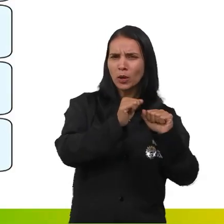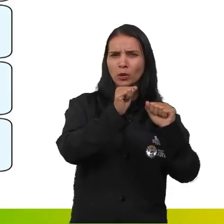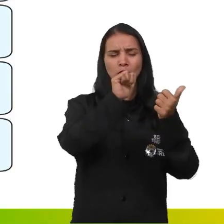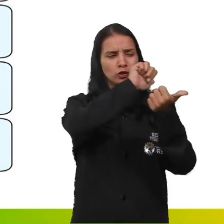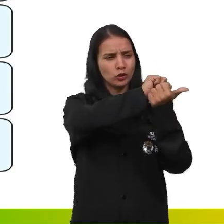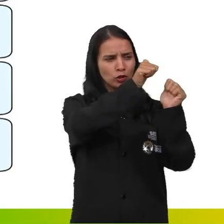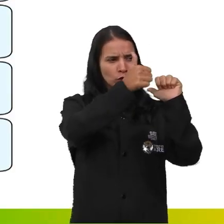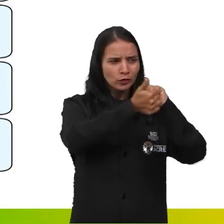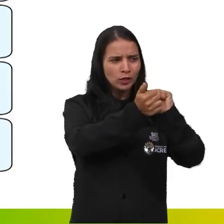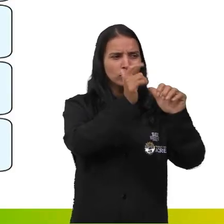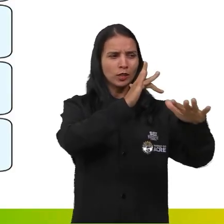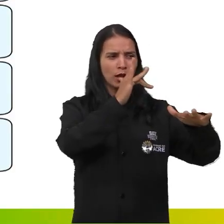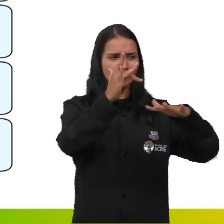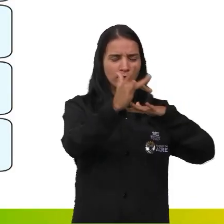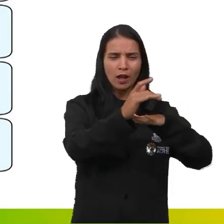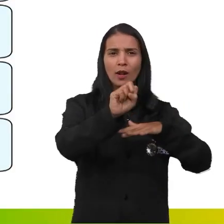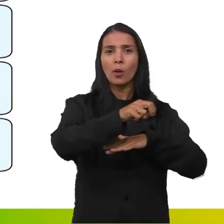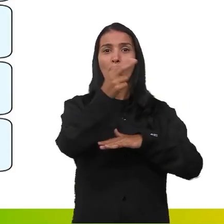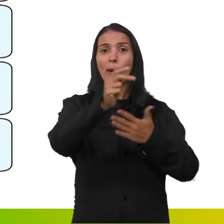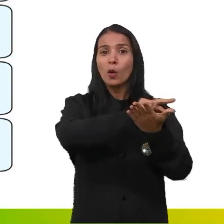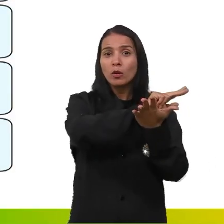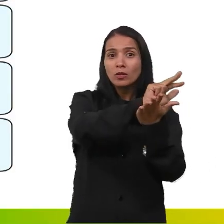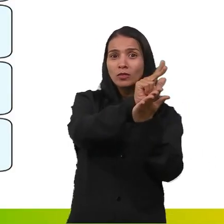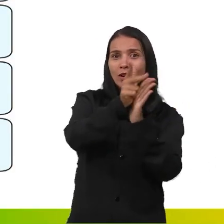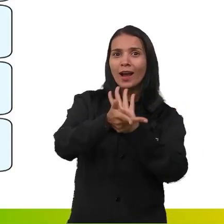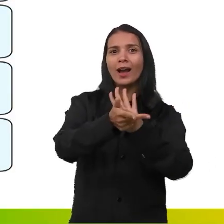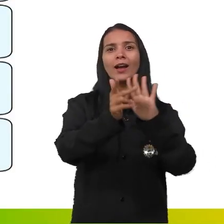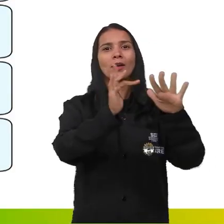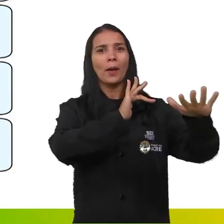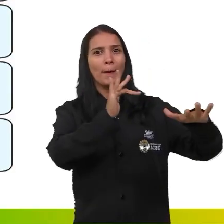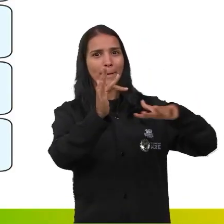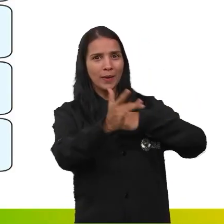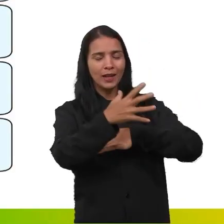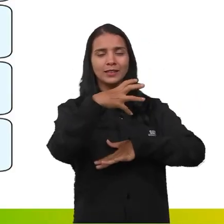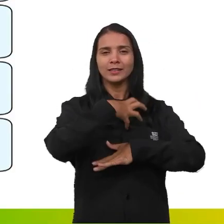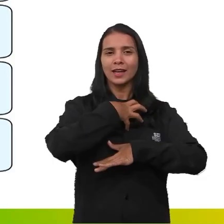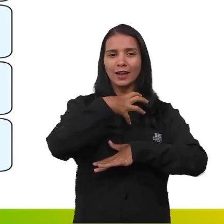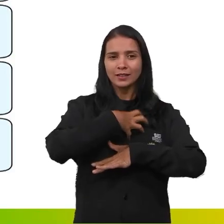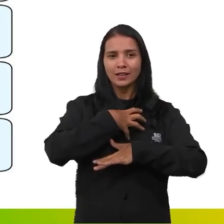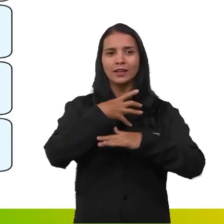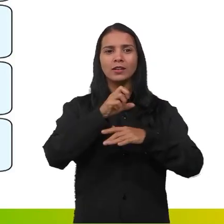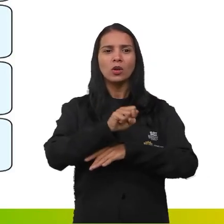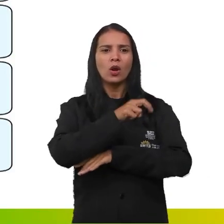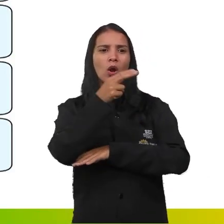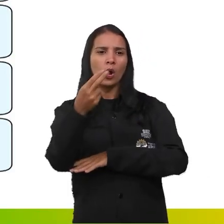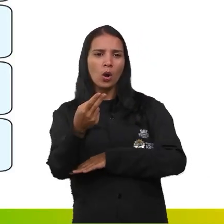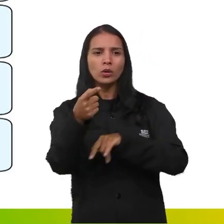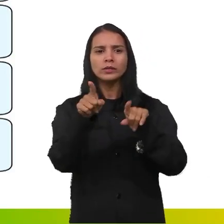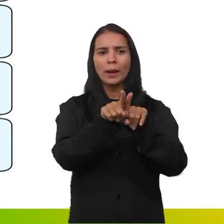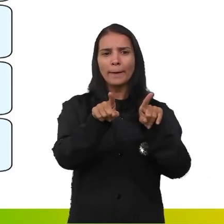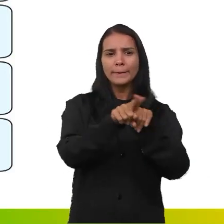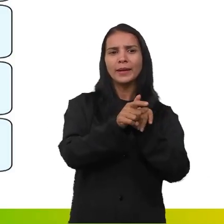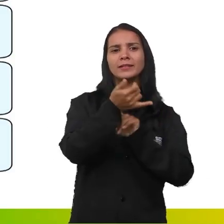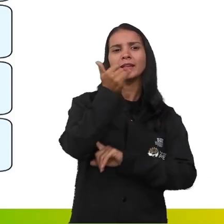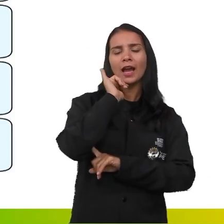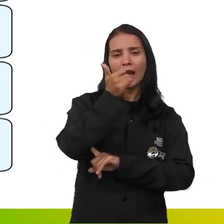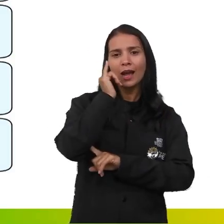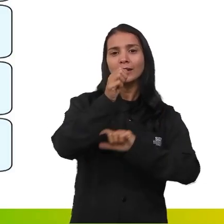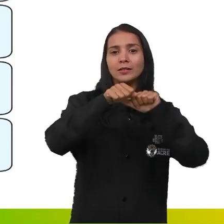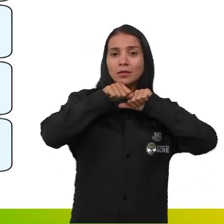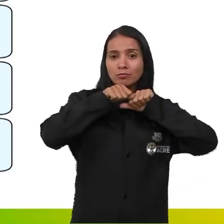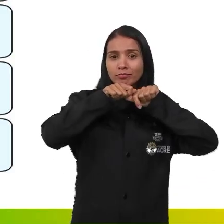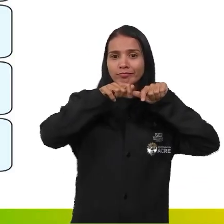áudio, animação, interação. A transmídia, narrativa expandida em várias plataformas, é o